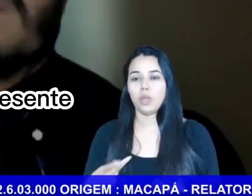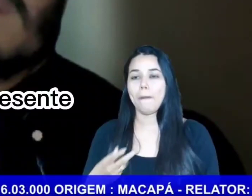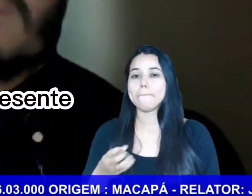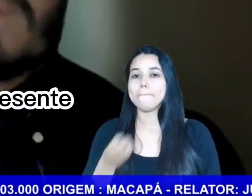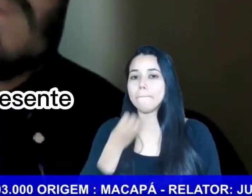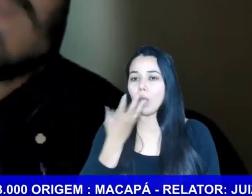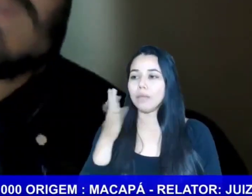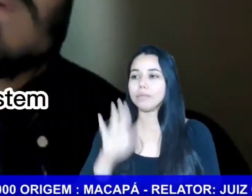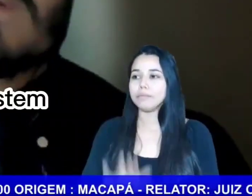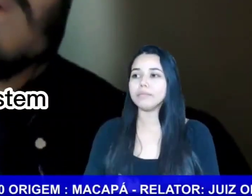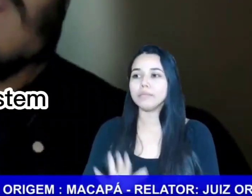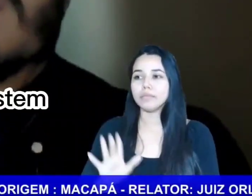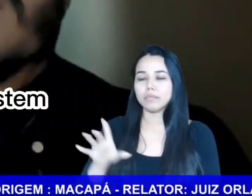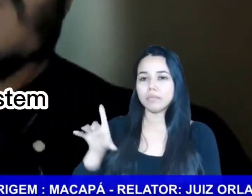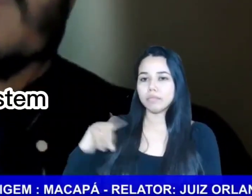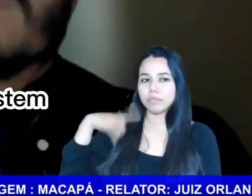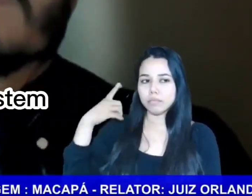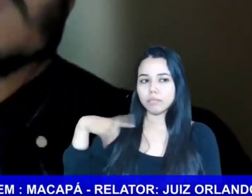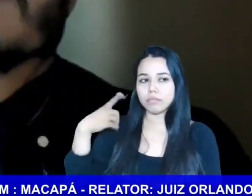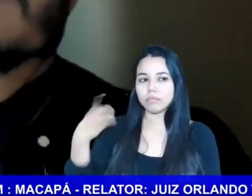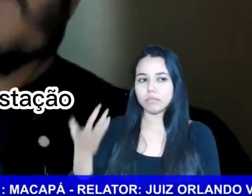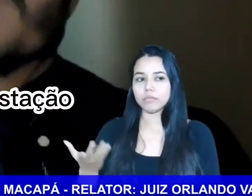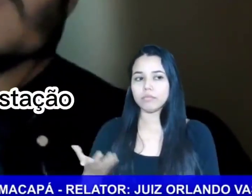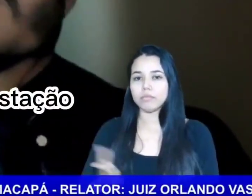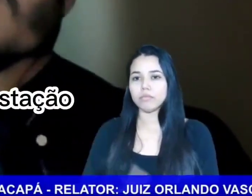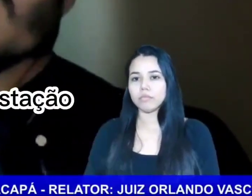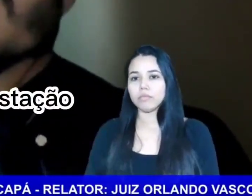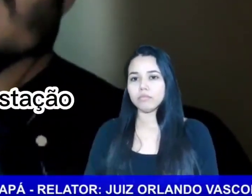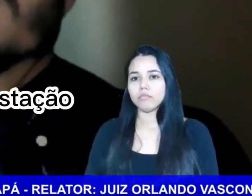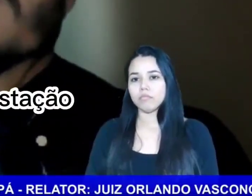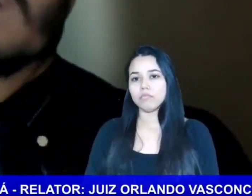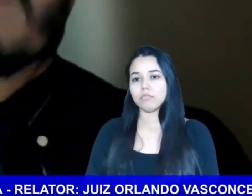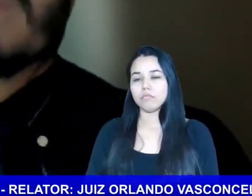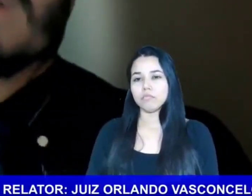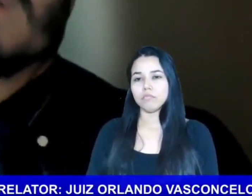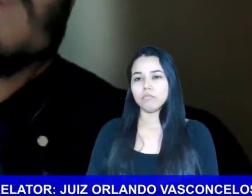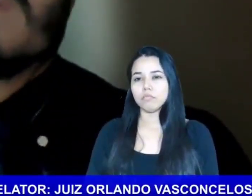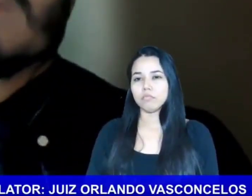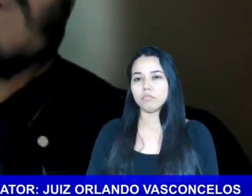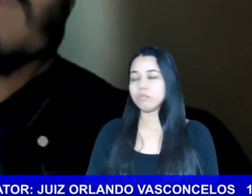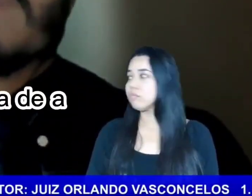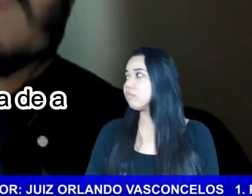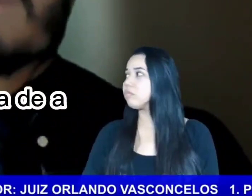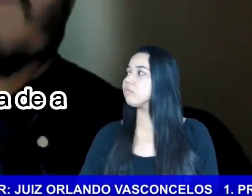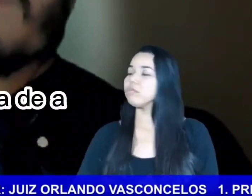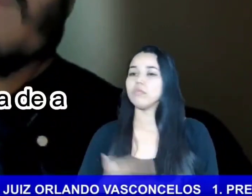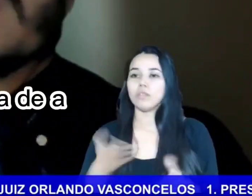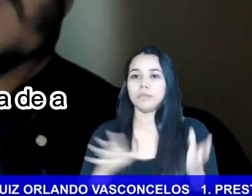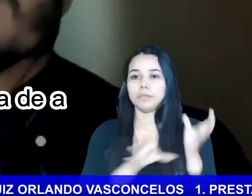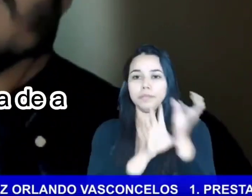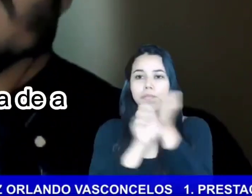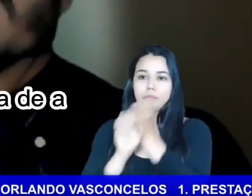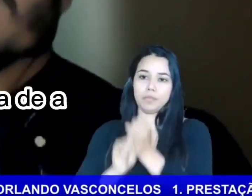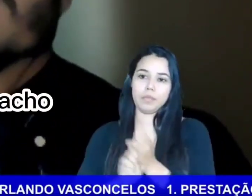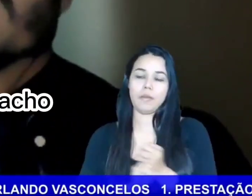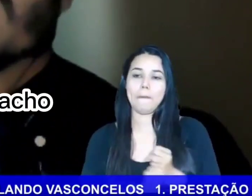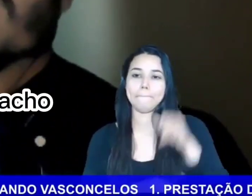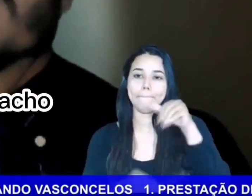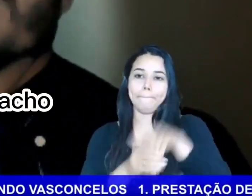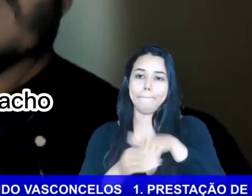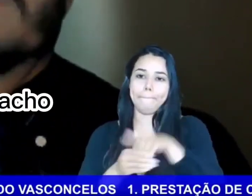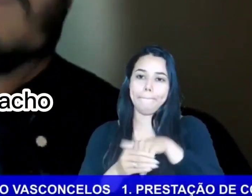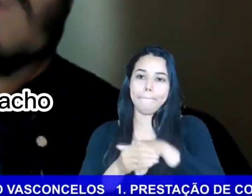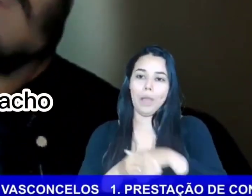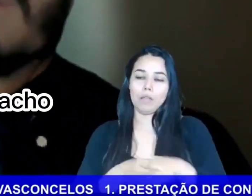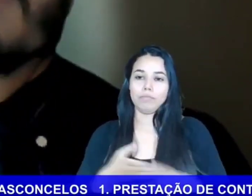faz presente, a todos que nos assistem. Cuida os autos de prestação de contas de campanha de Amiraldo